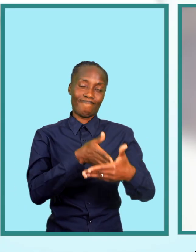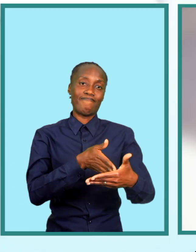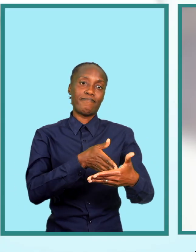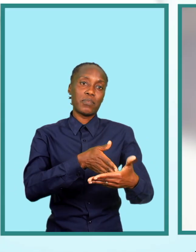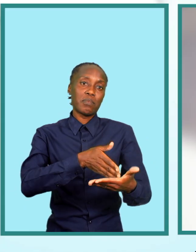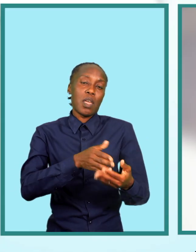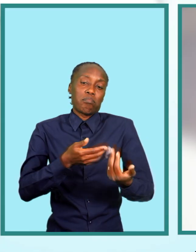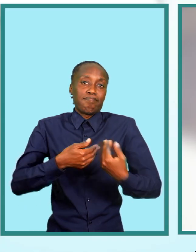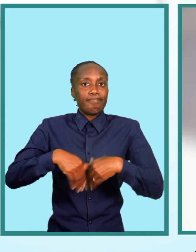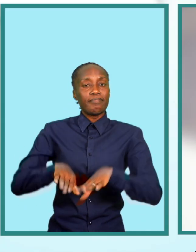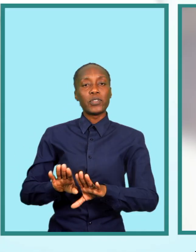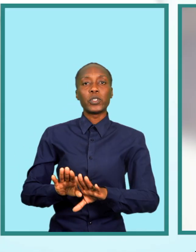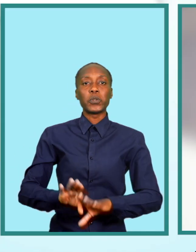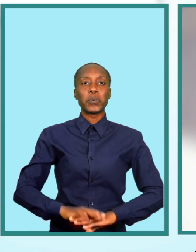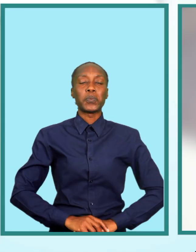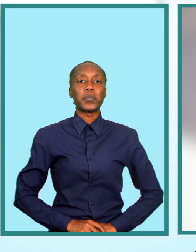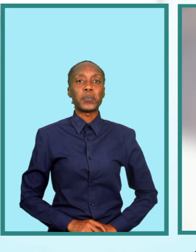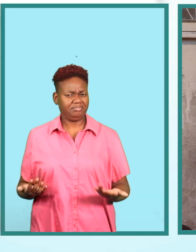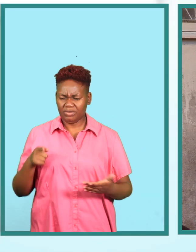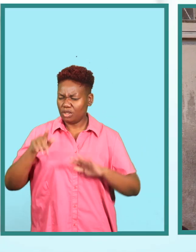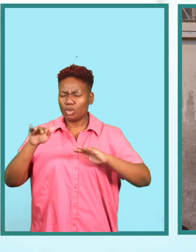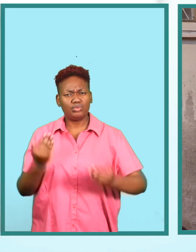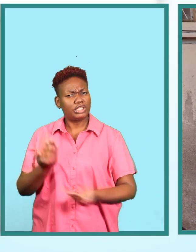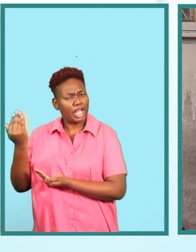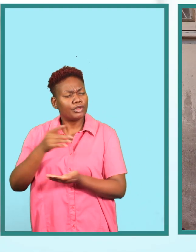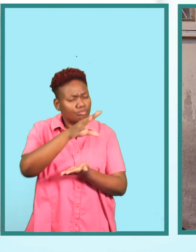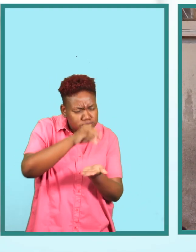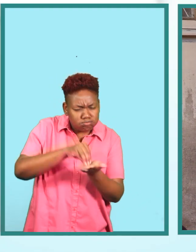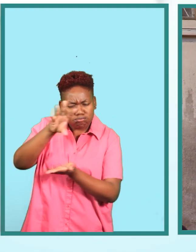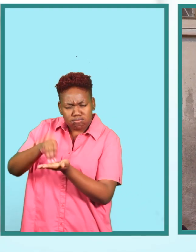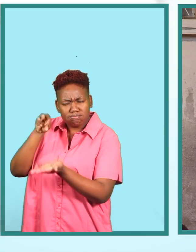eu depois deixei de ir à escola.